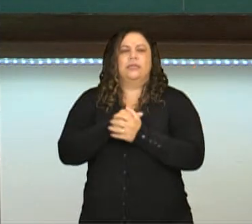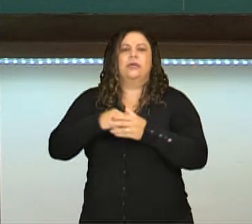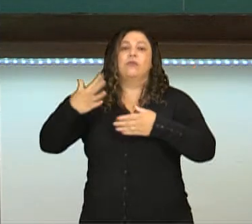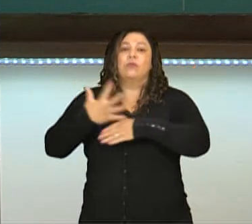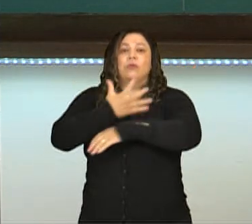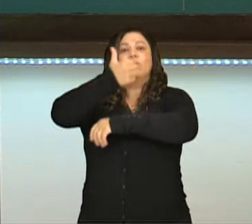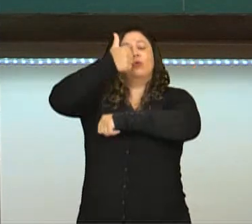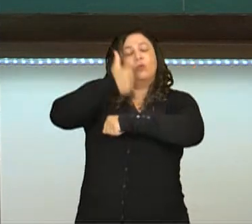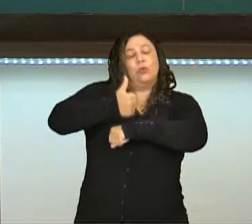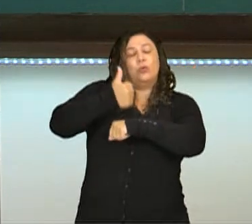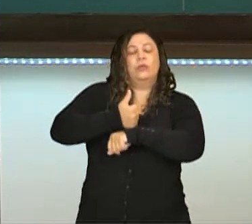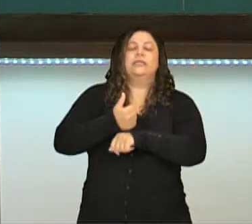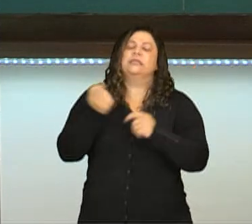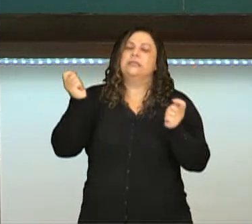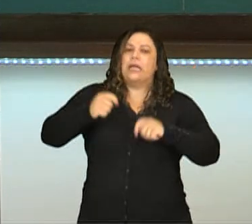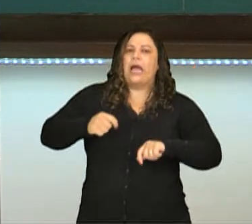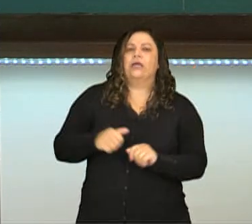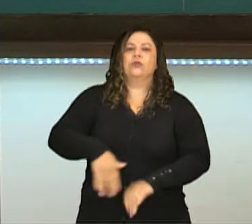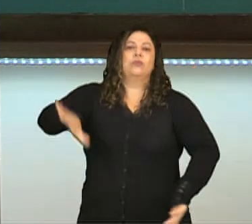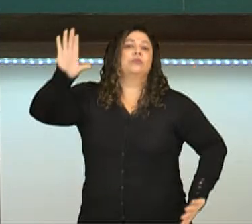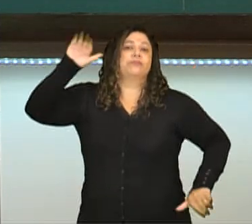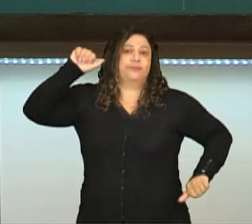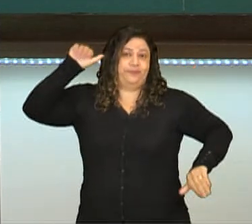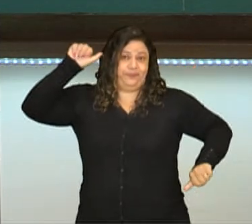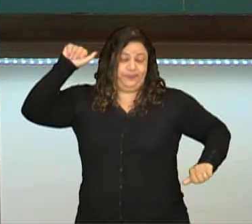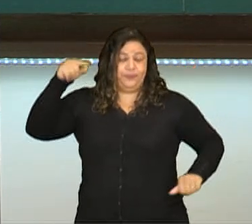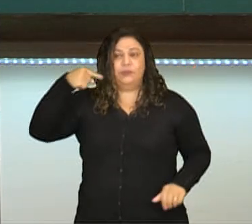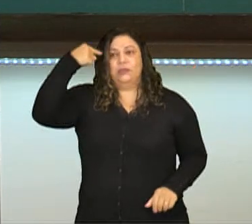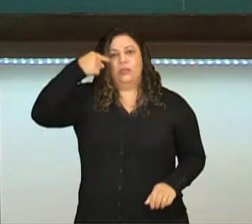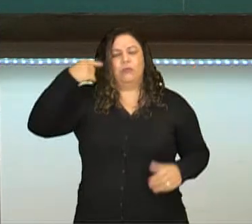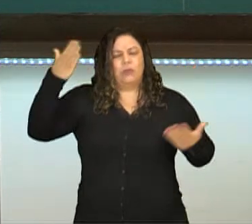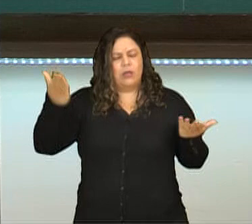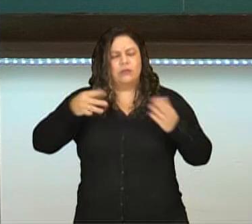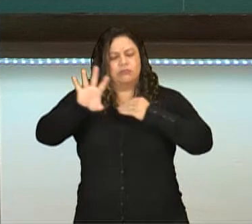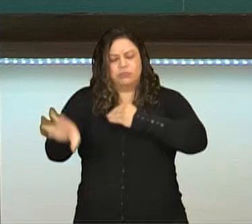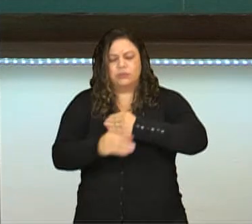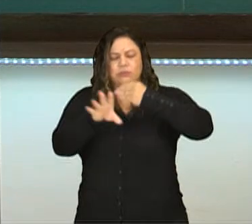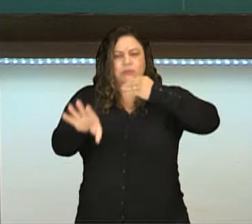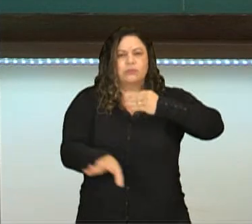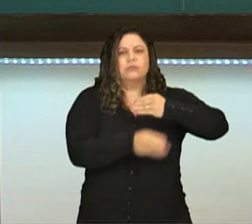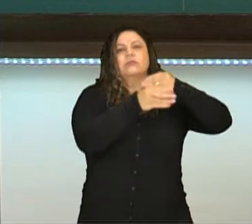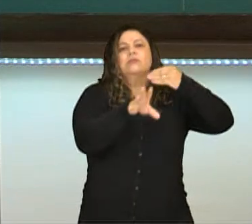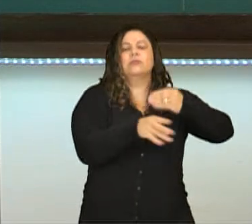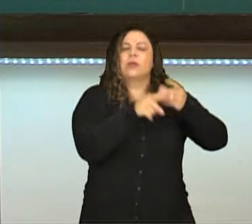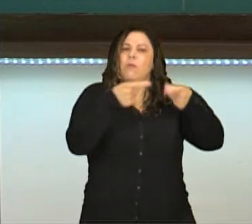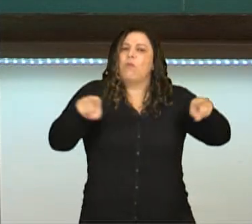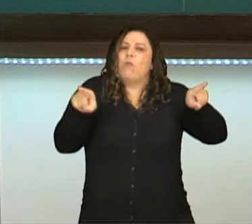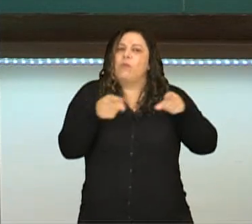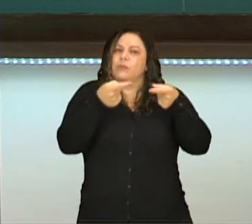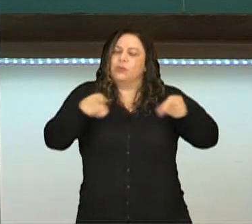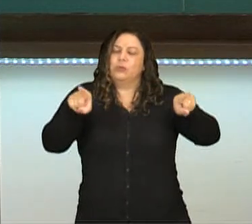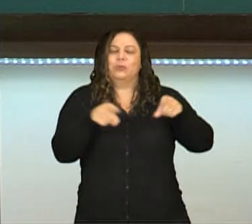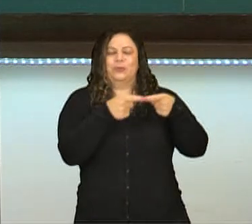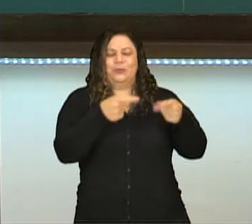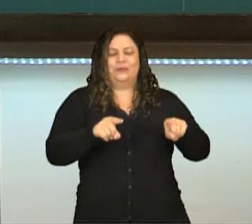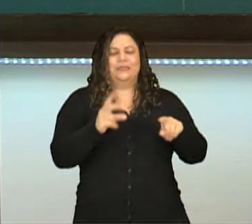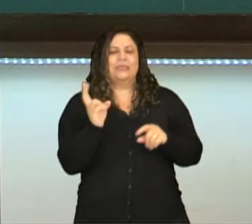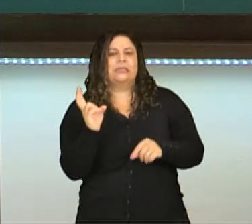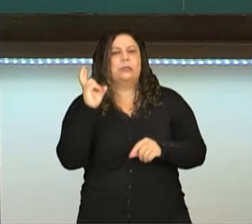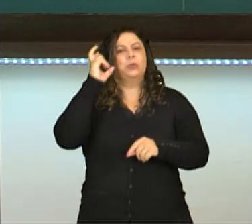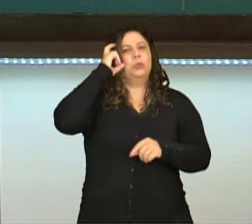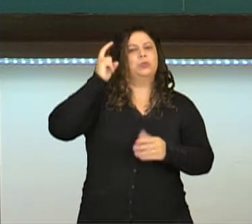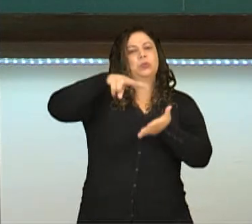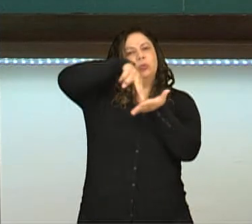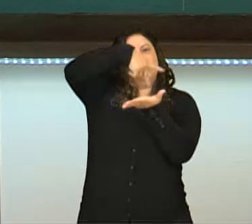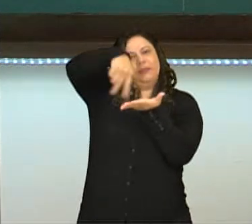por espanhóis, que também trouxeram elementos da sua cultura, da sua música e da sua dança. Com isso e com a chegada da